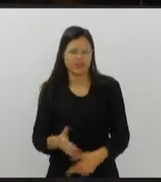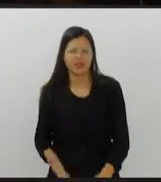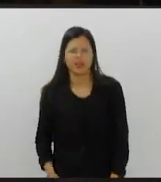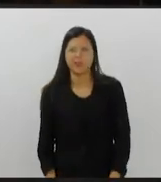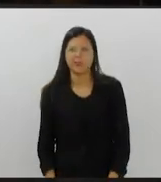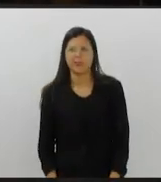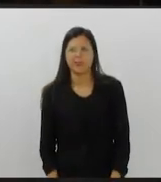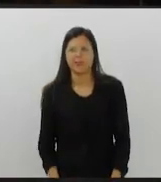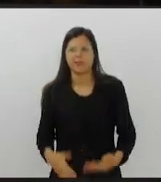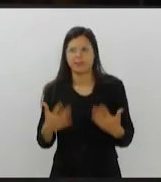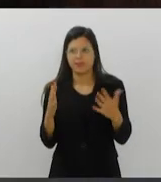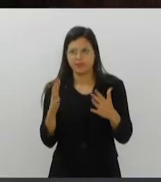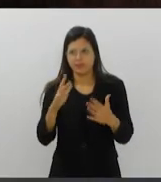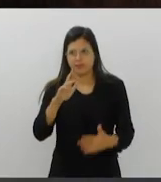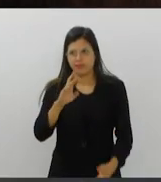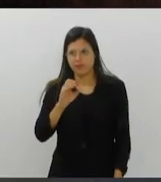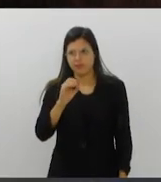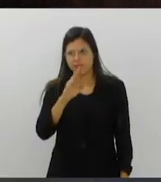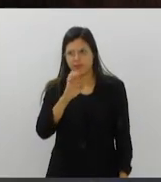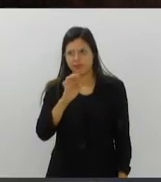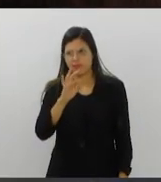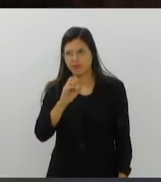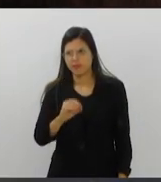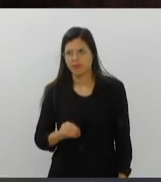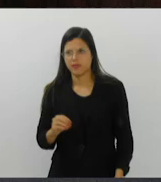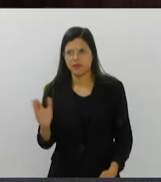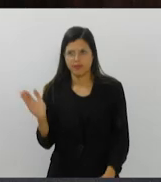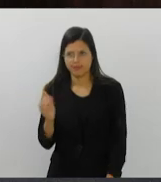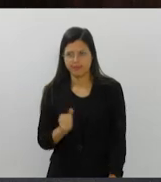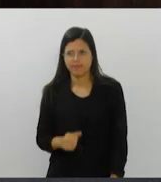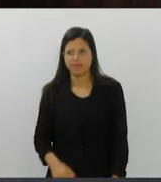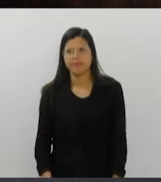Roberto. Vem cá.